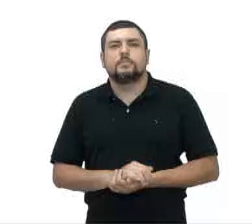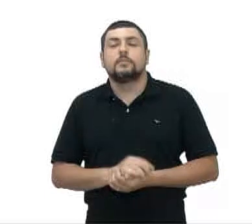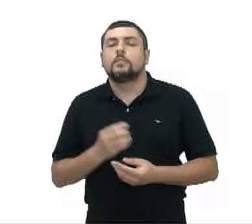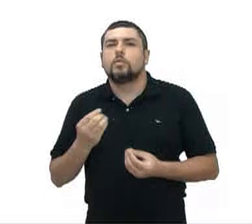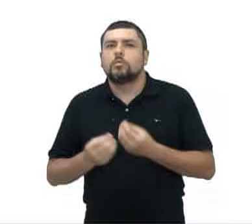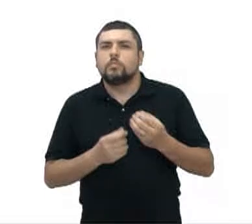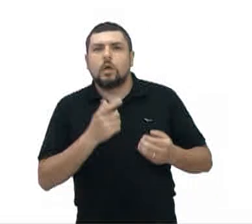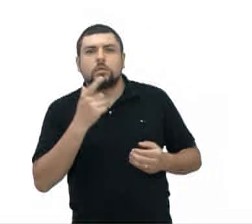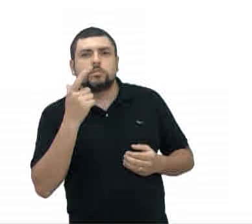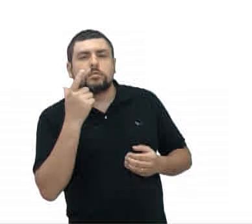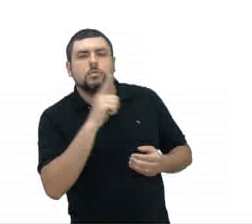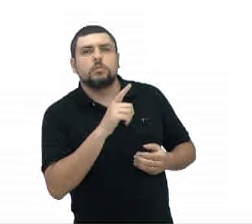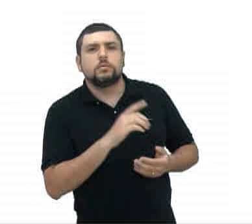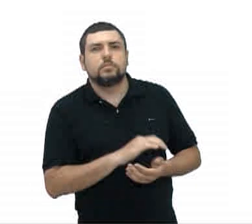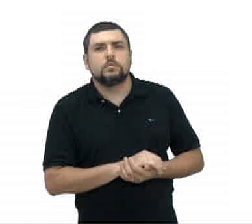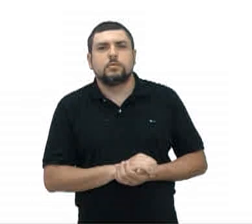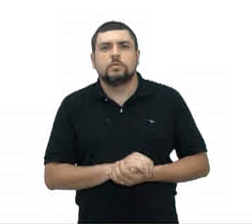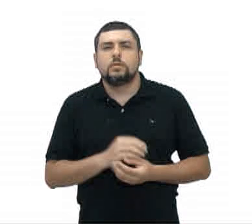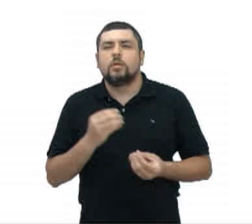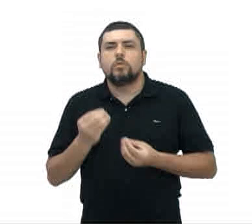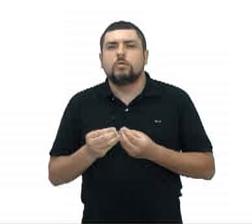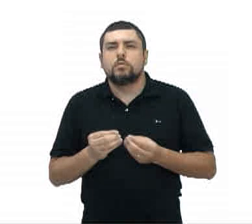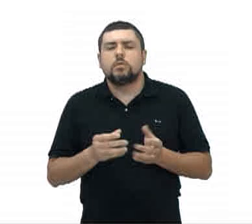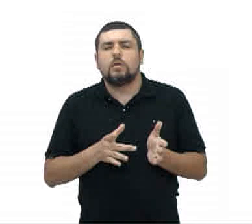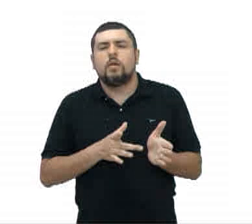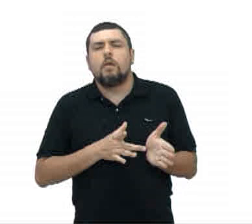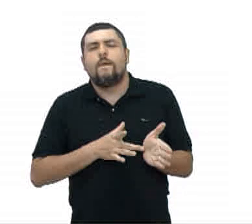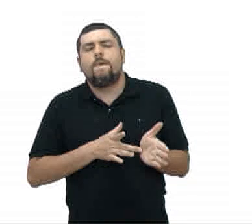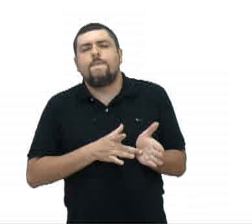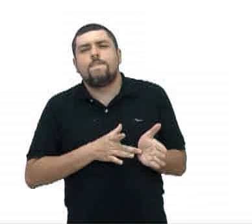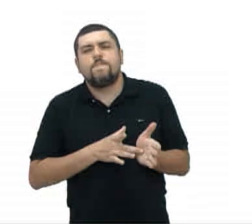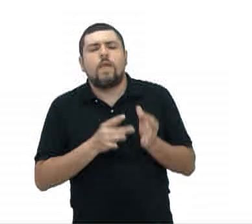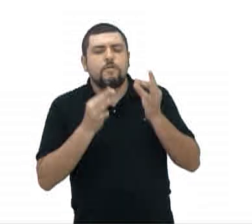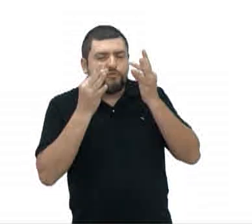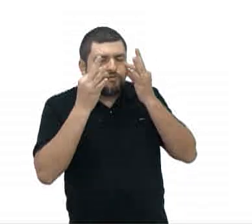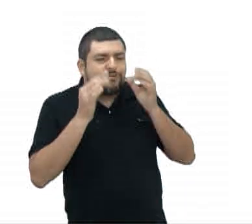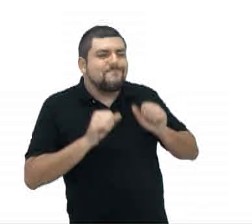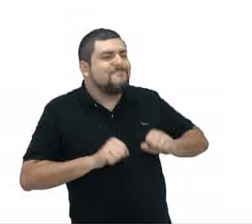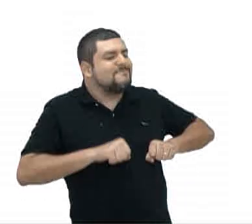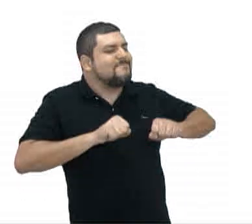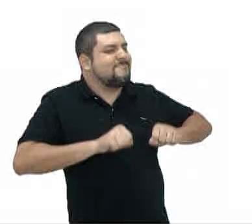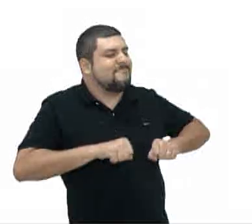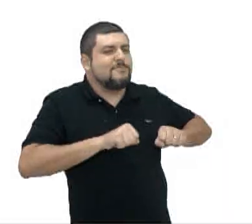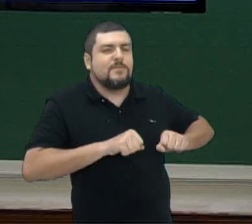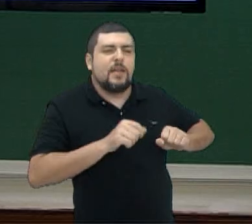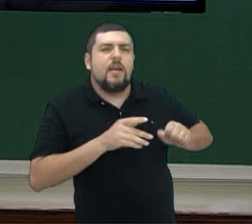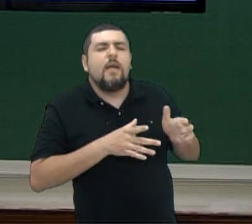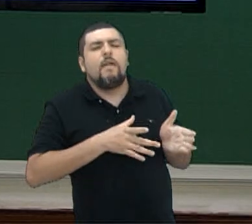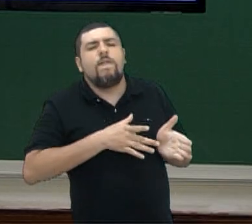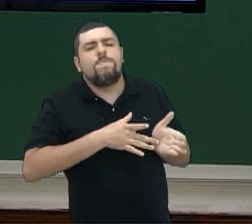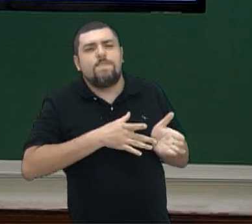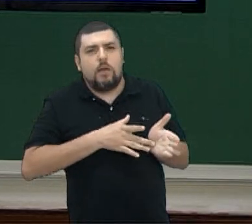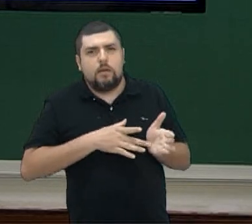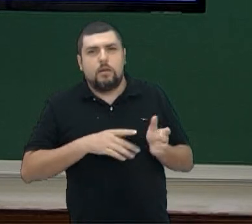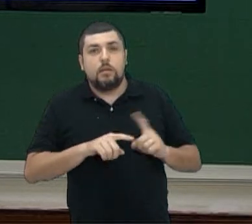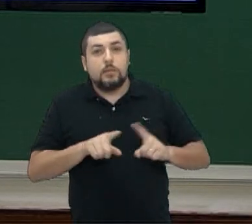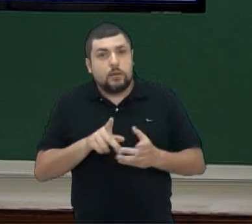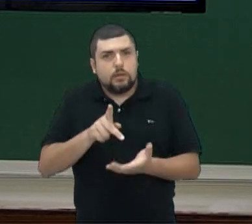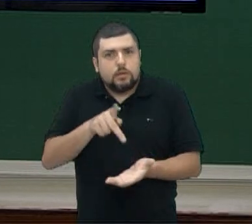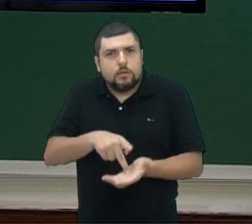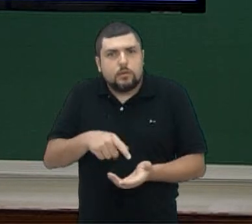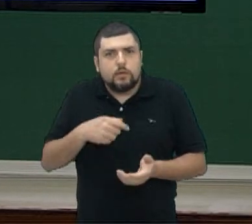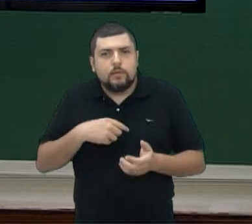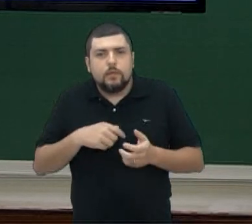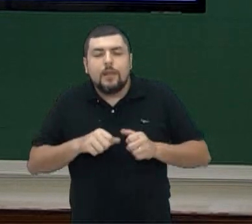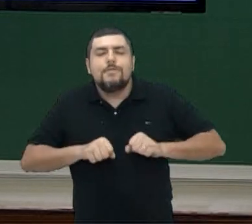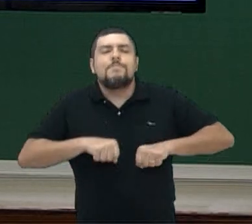quer? Pretending to be cute. Ele finge ser fofinho, bonitinho. Não sei o que você colocou aí no teu caderno, tá? Mas é justamente isso, né? Ele finge